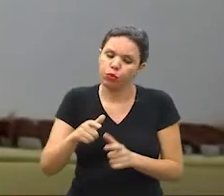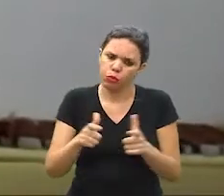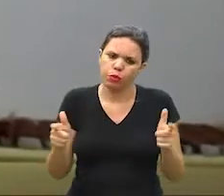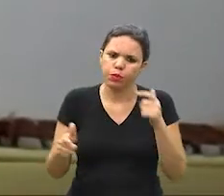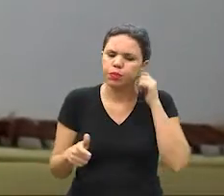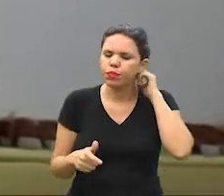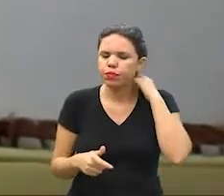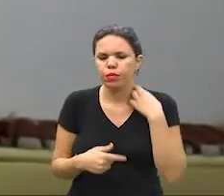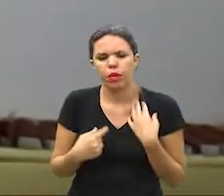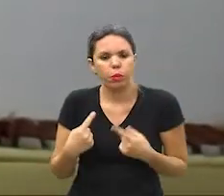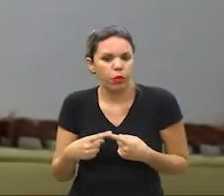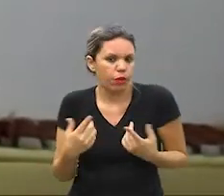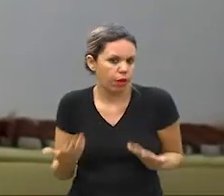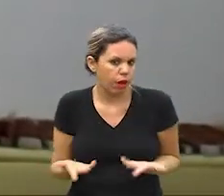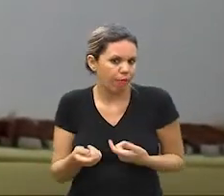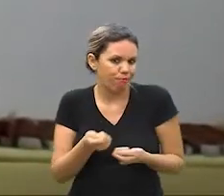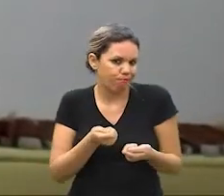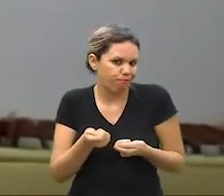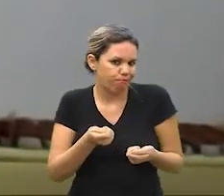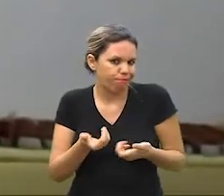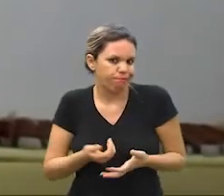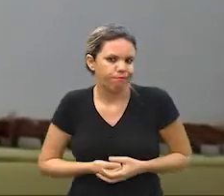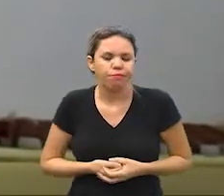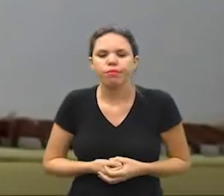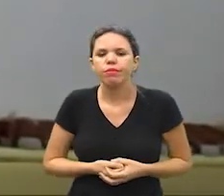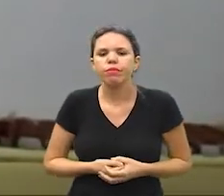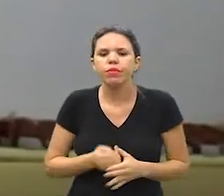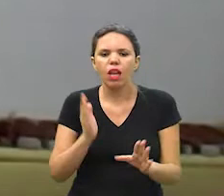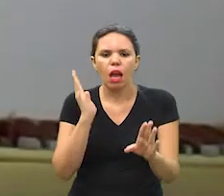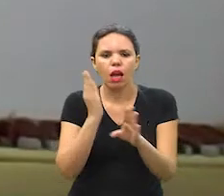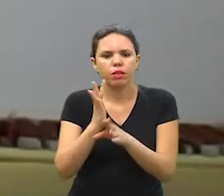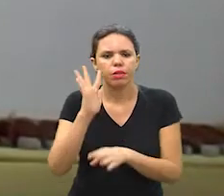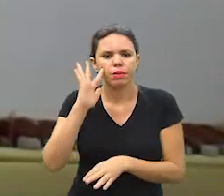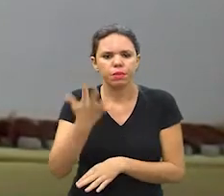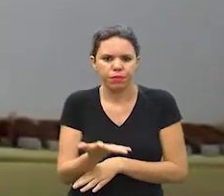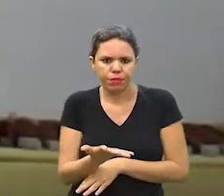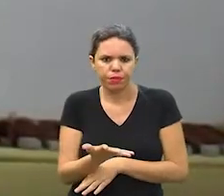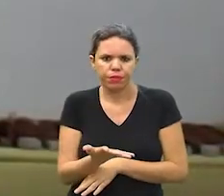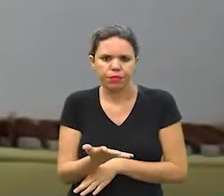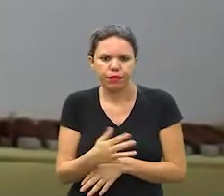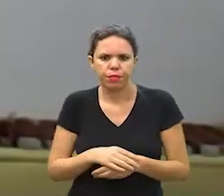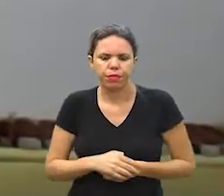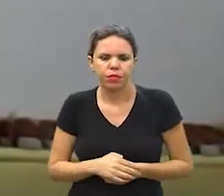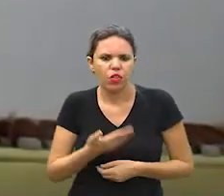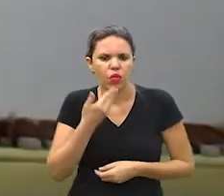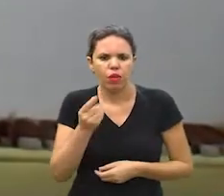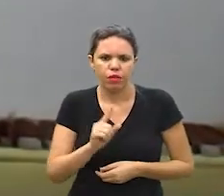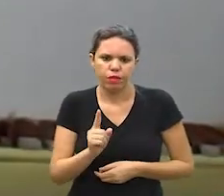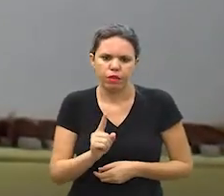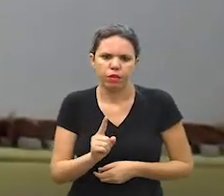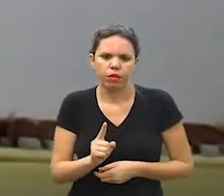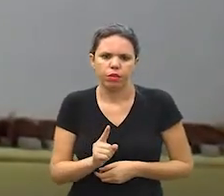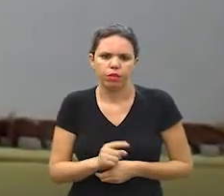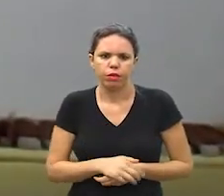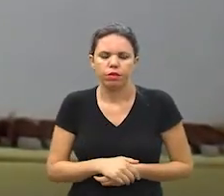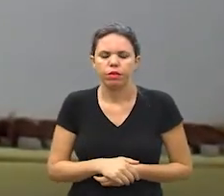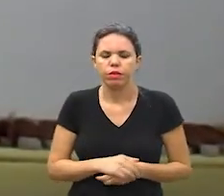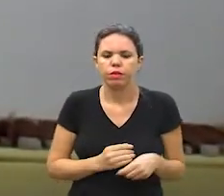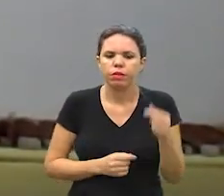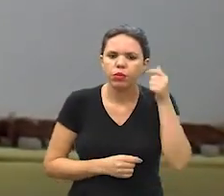grande, porque equilibrar e encontrar saídas não é tão fácil.